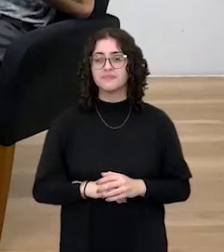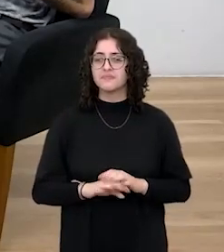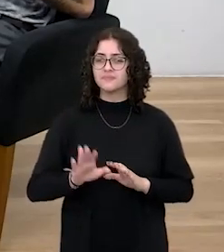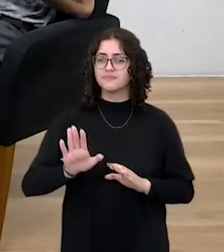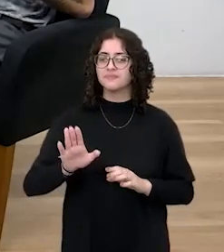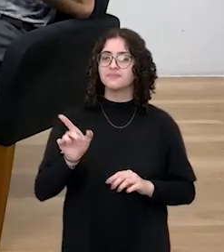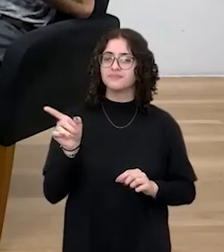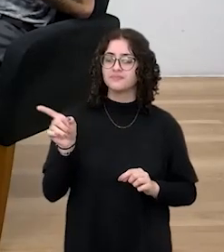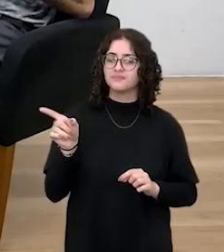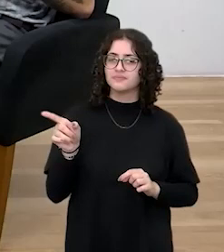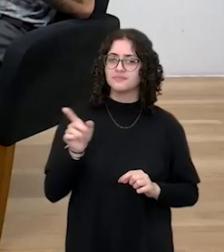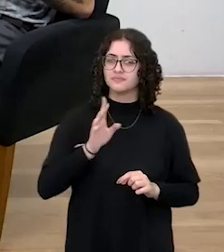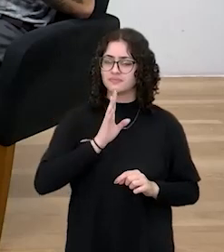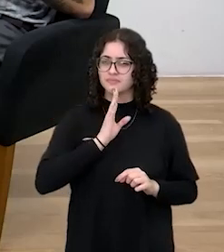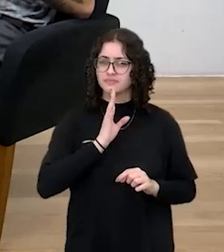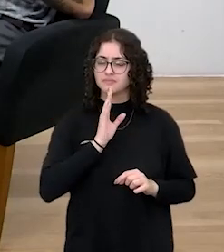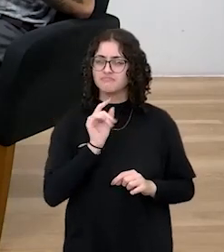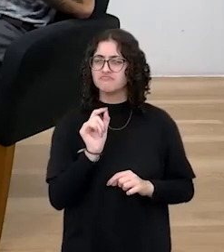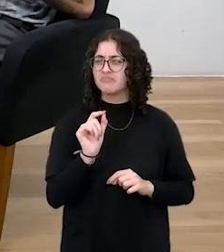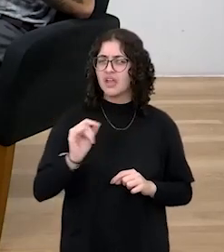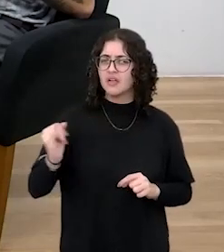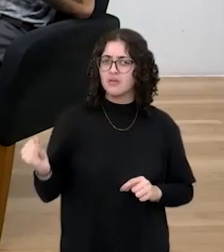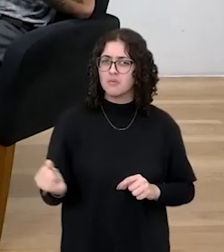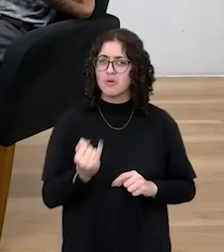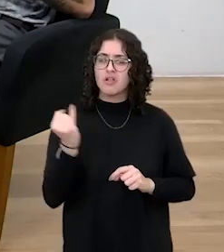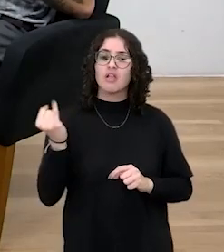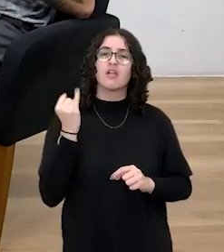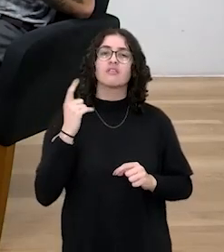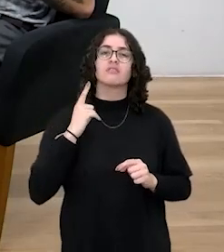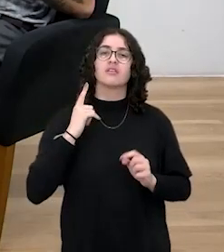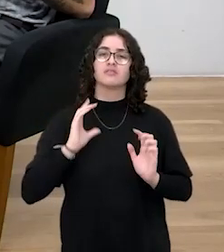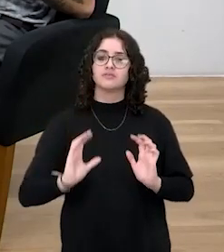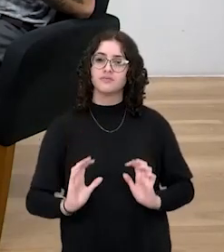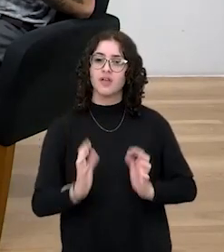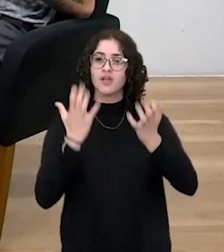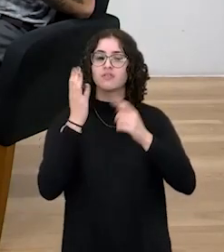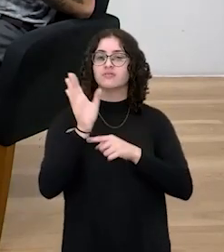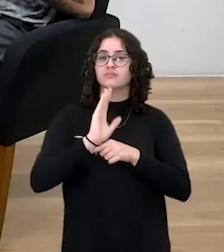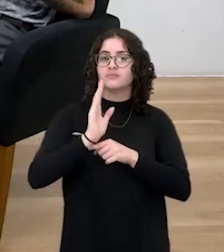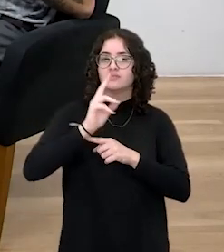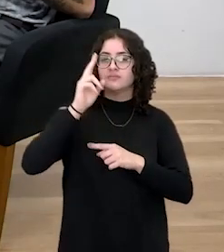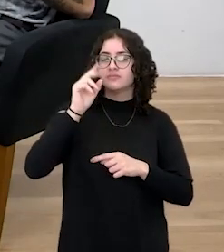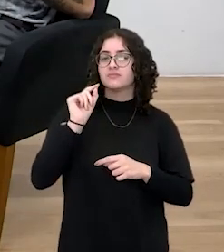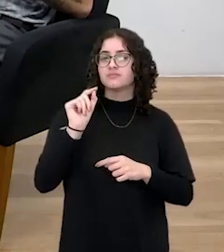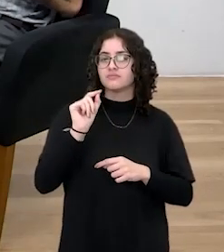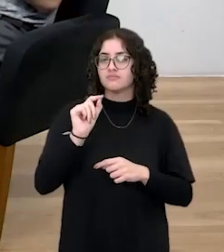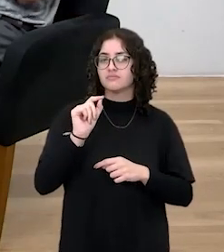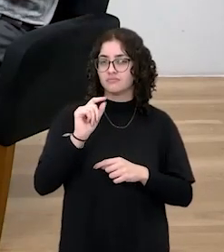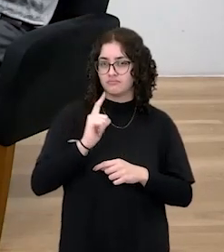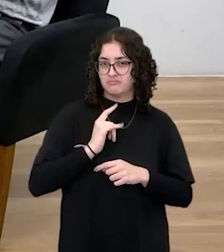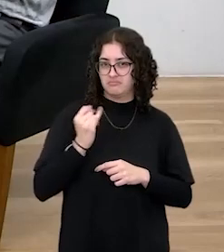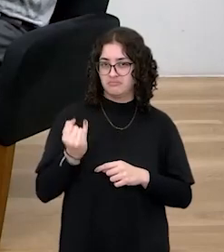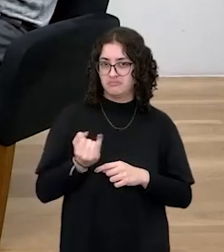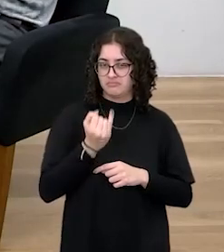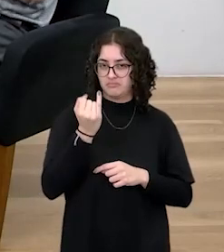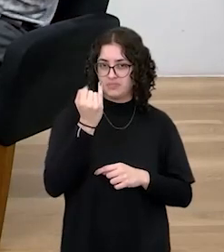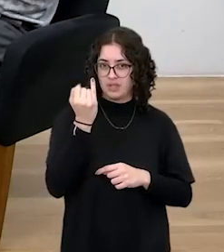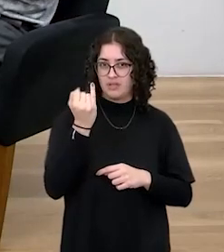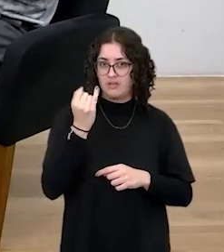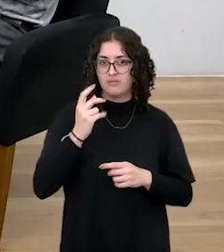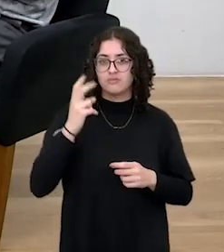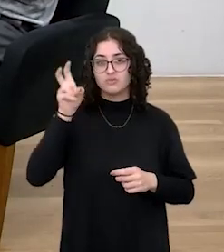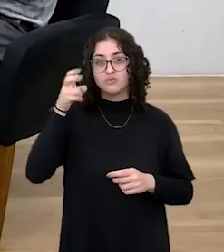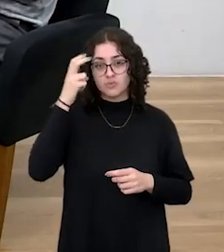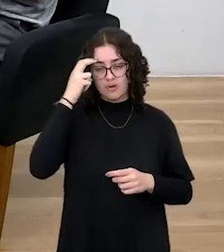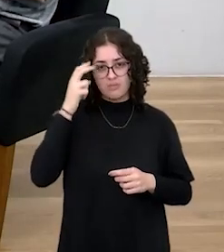Você reconhece importância nesses festivais culturais de cinema ou você acha que é só oba-oba de marketing? Não, eu acho que é bom